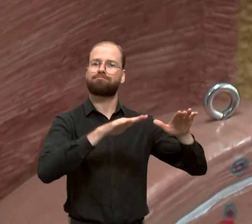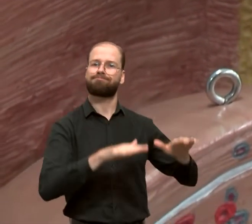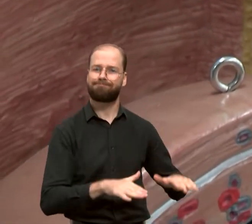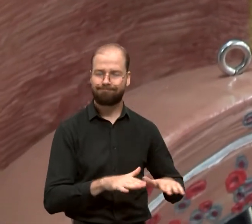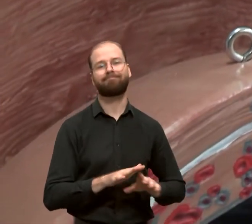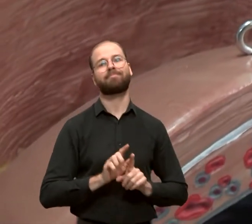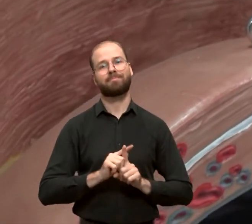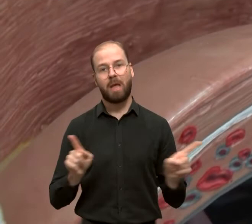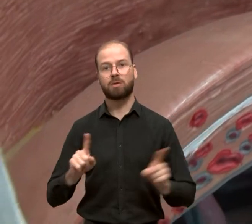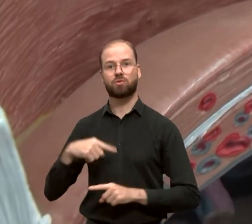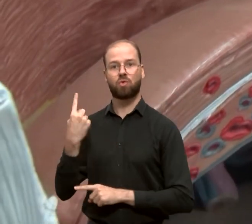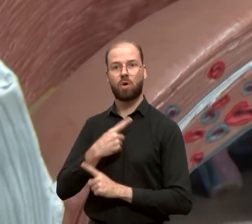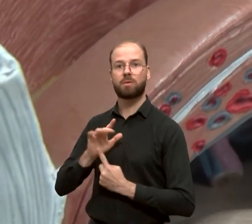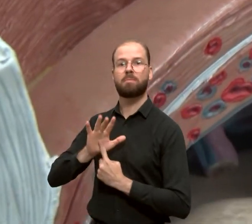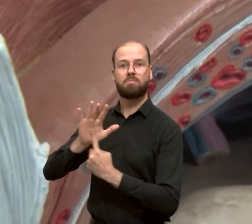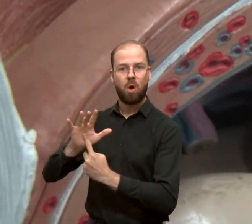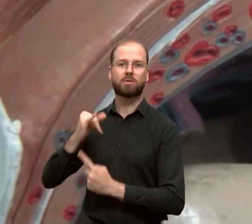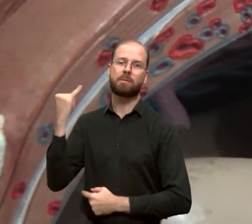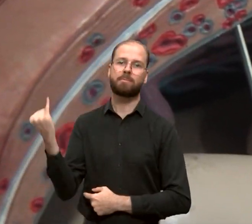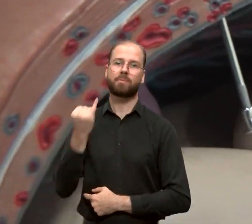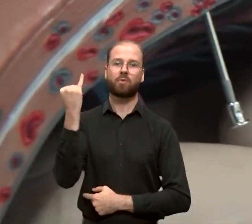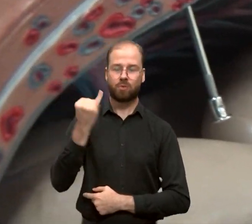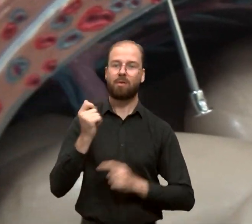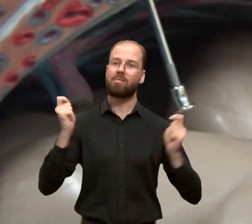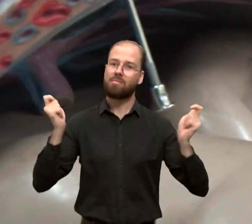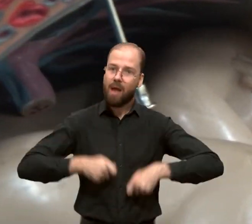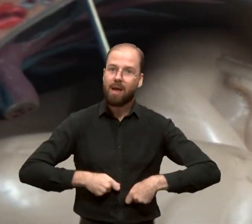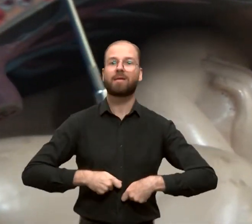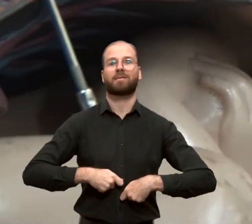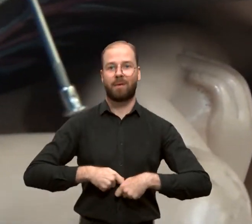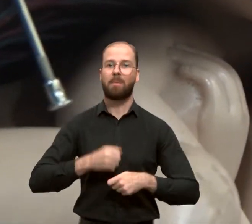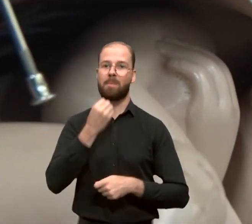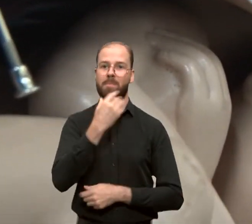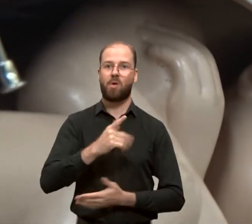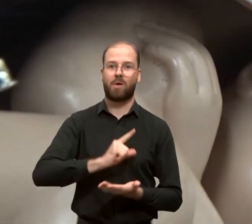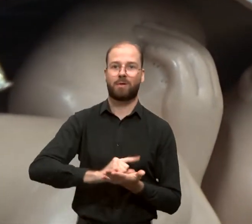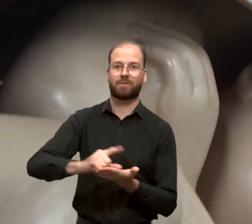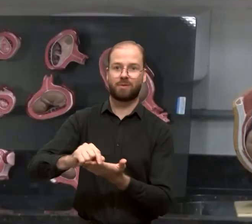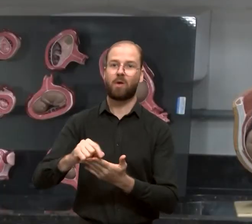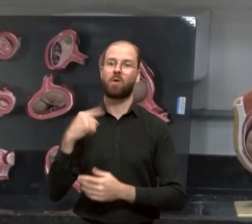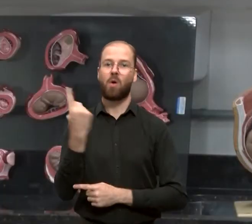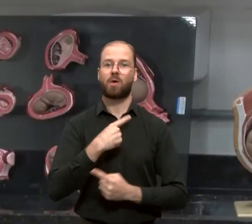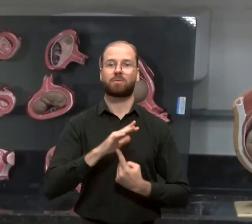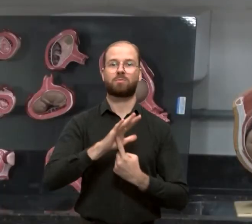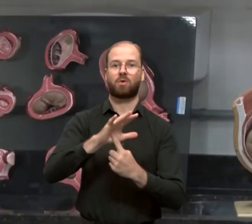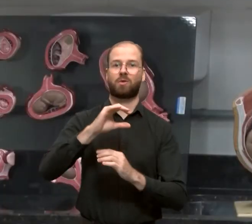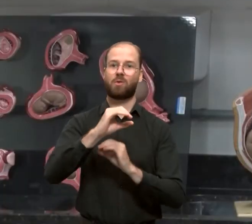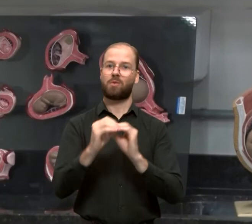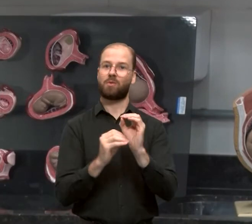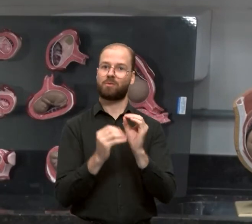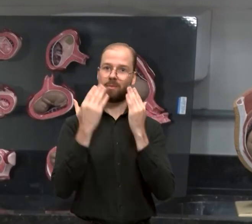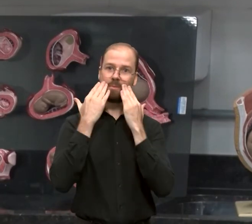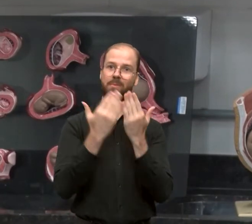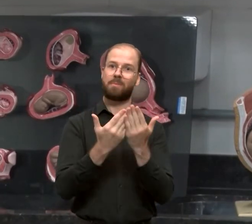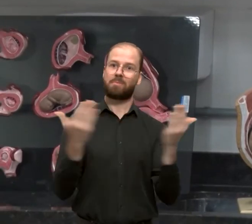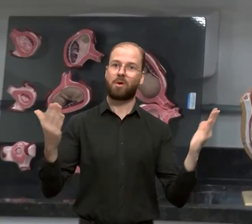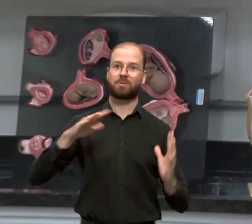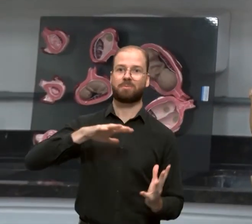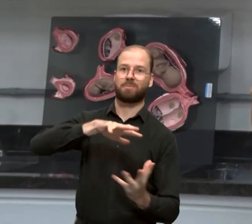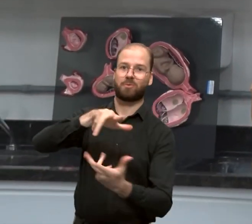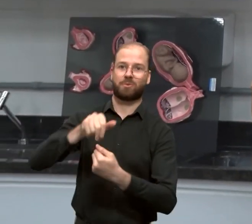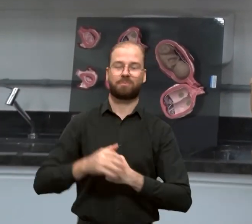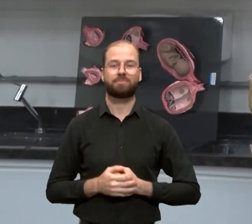fazer bons artigos, a gente também é cientista. Então, eu acho que traz aí uma elevação da UFG a um nível internacional. Maravilha, Gabriel, muito